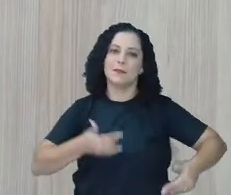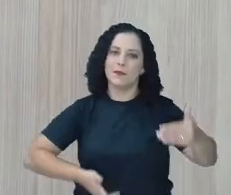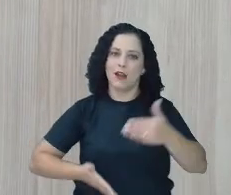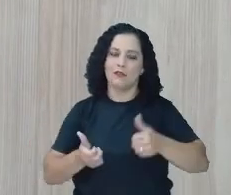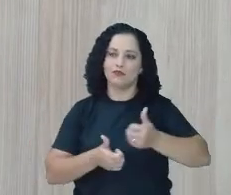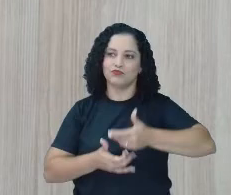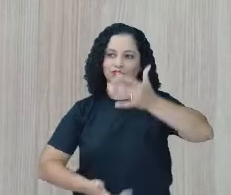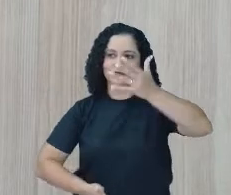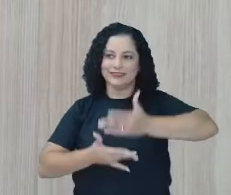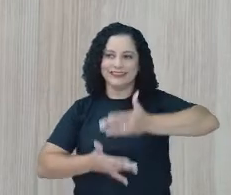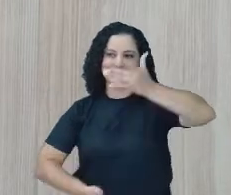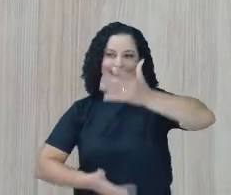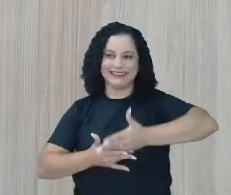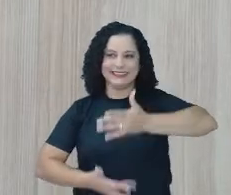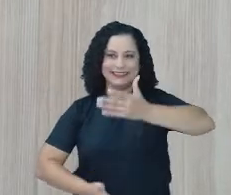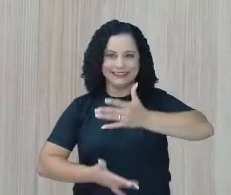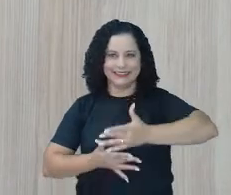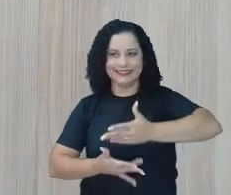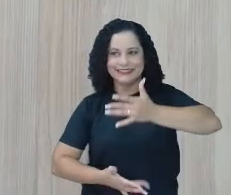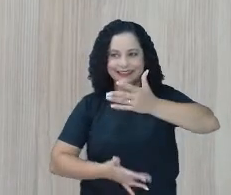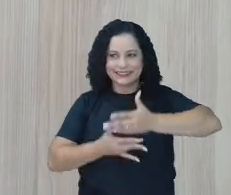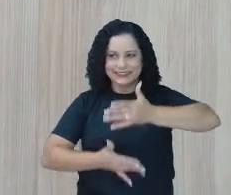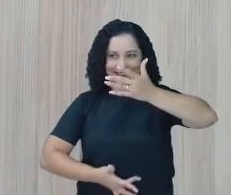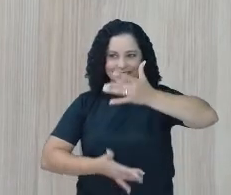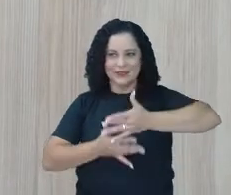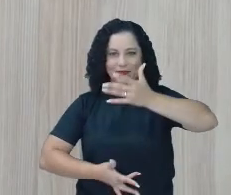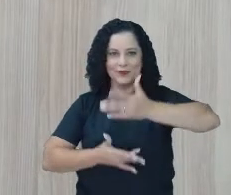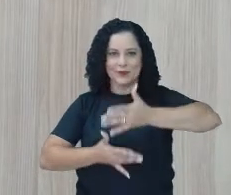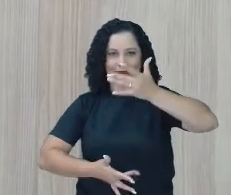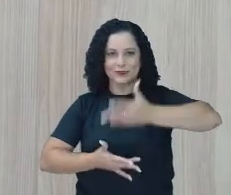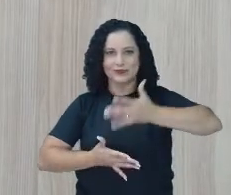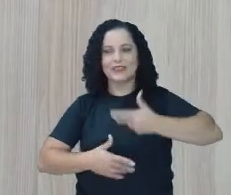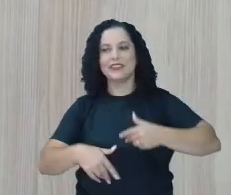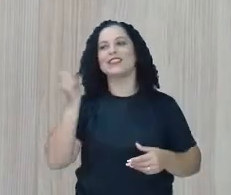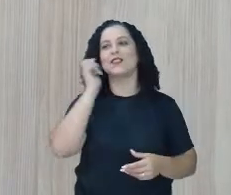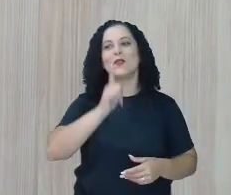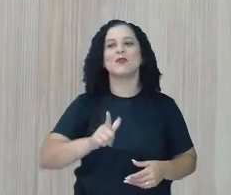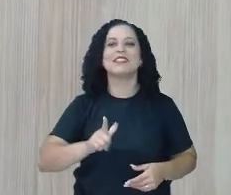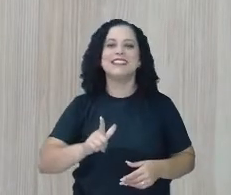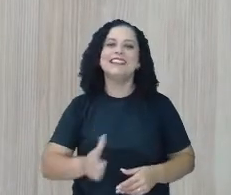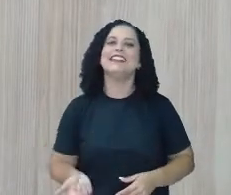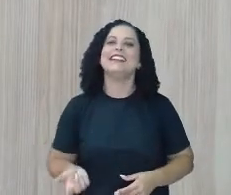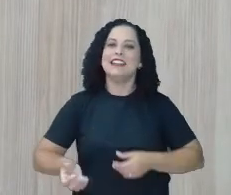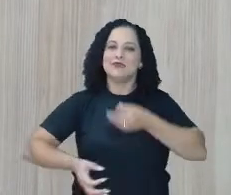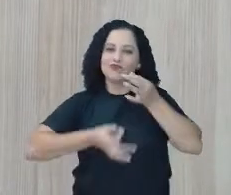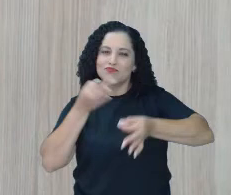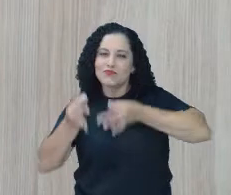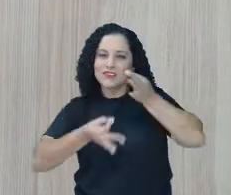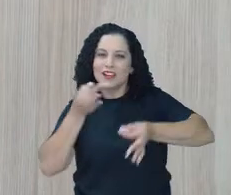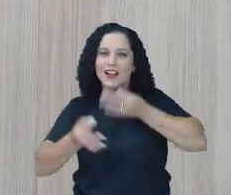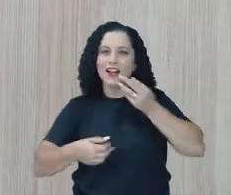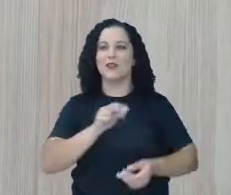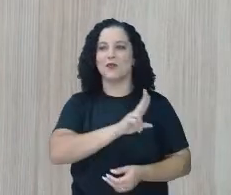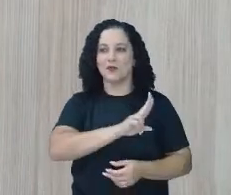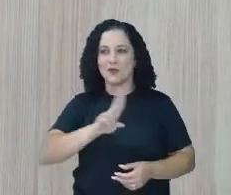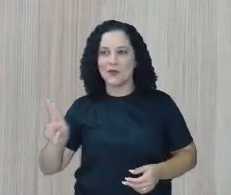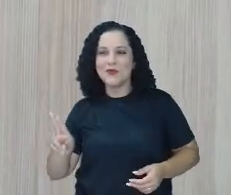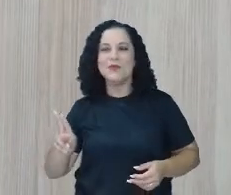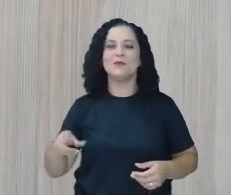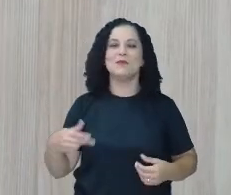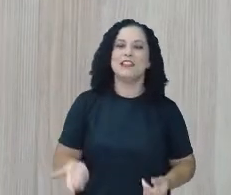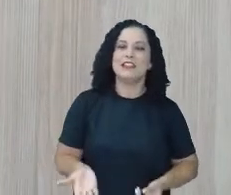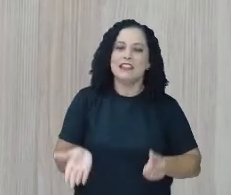da plataforma, certo? Porque é através da plataforma que você consegue comentar aqui, mandar seu nome, suas